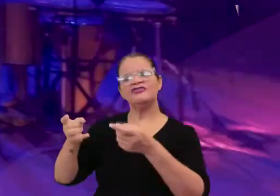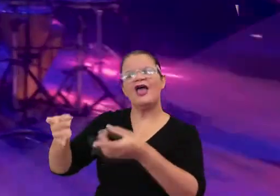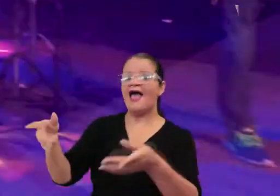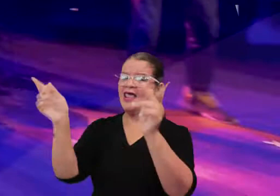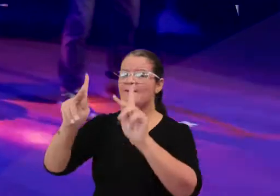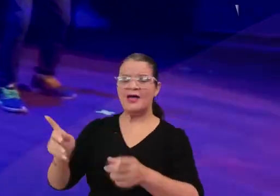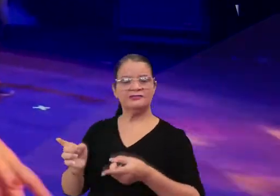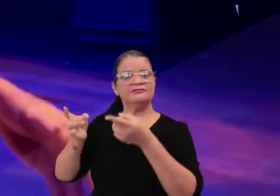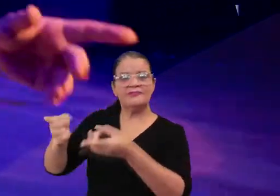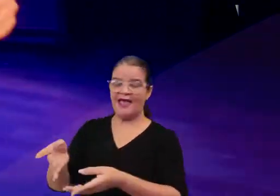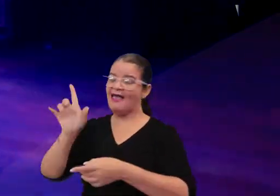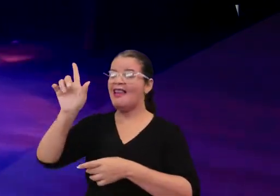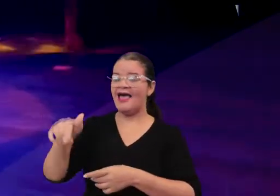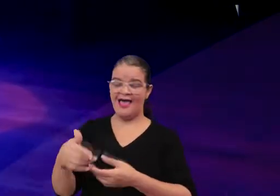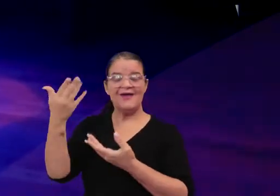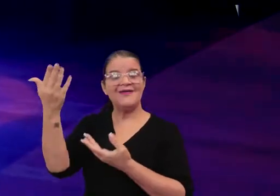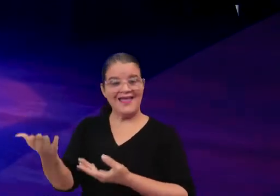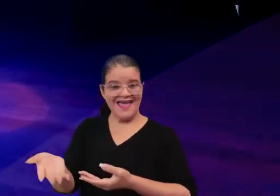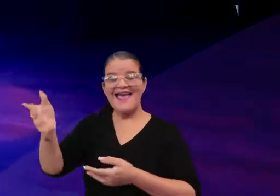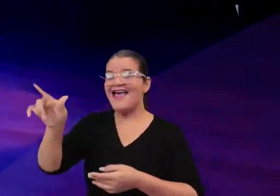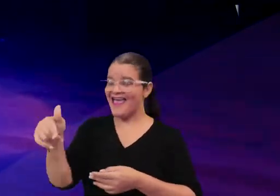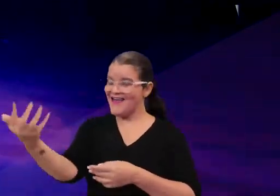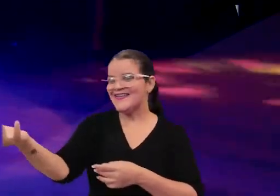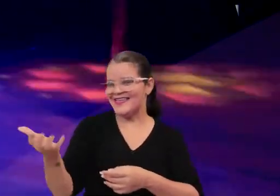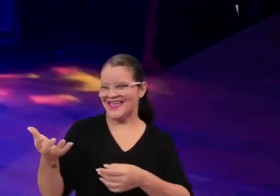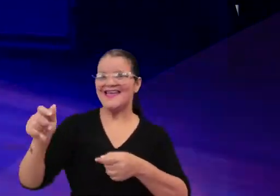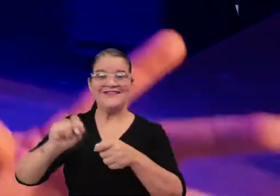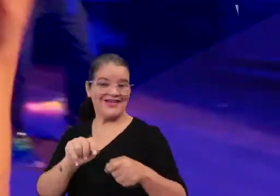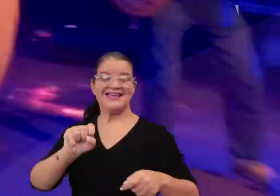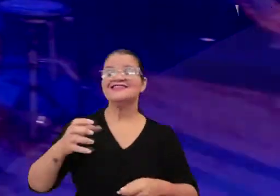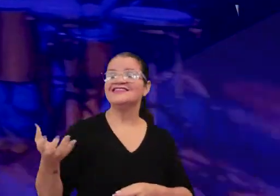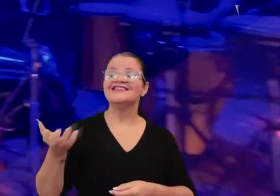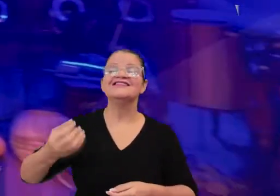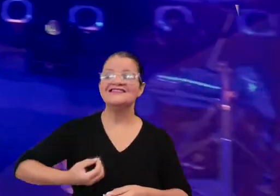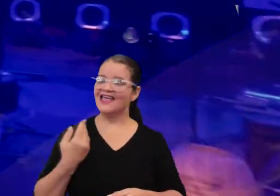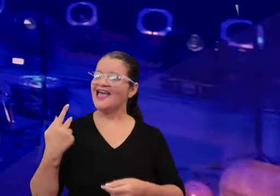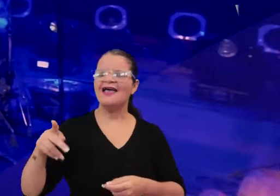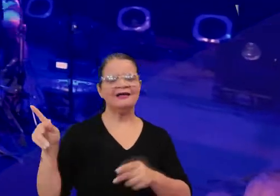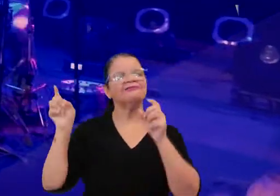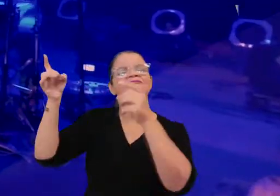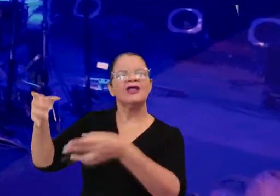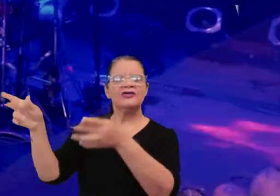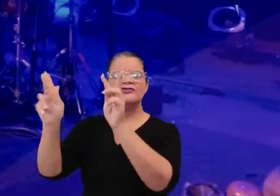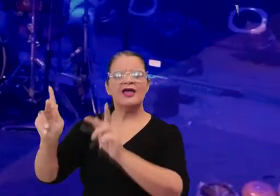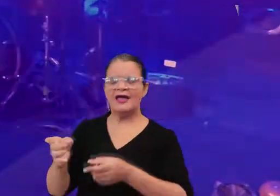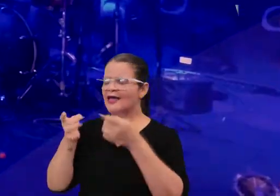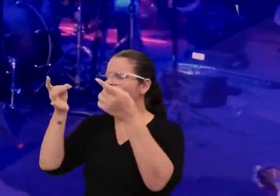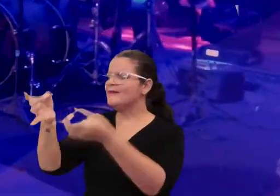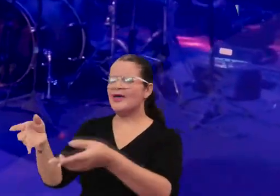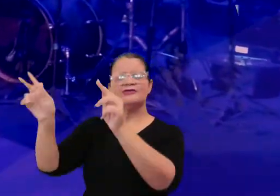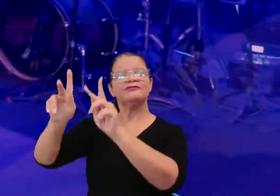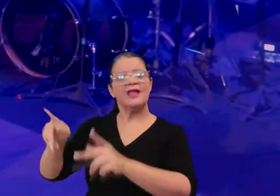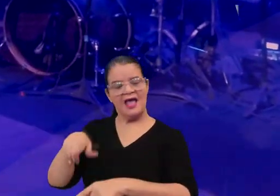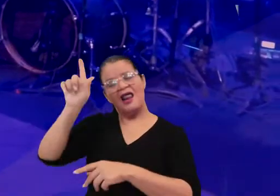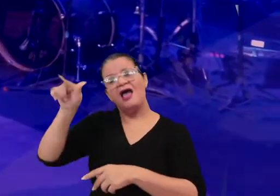quiser. Deixa ela em paz, deixa ela em paz. Ela é o que é, é o que quer, faz o que quiser. Deixa ela em